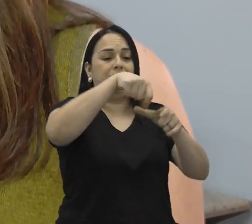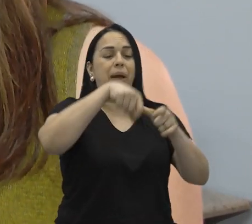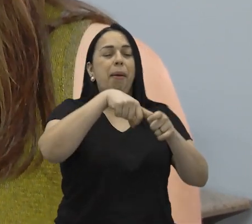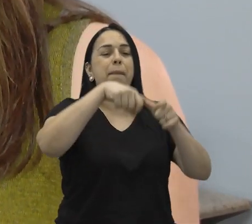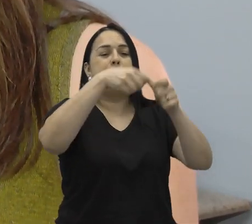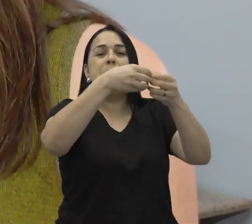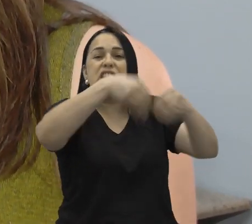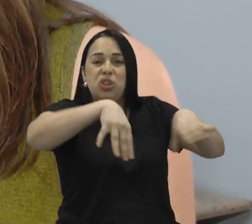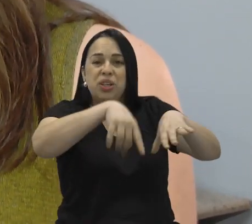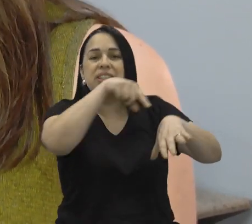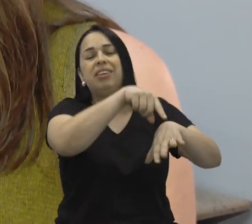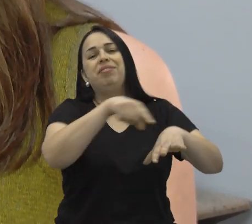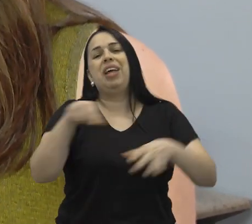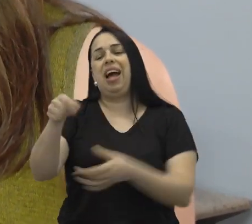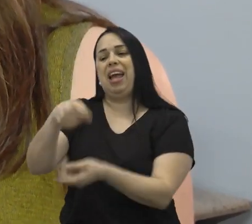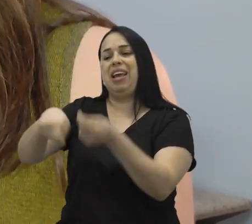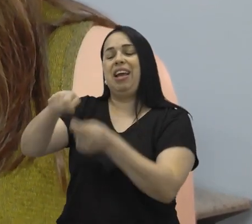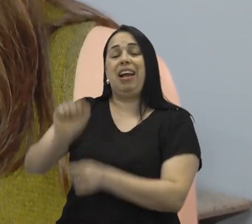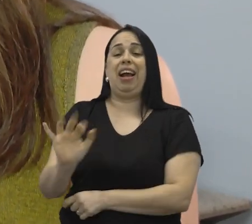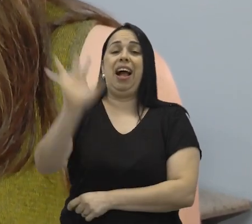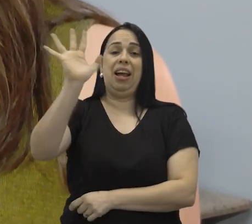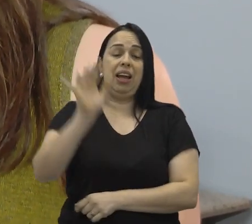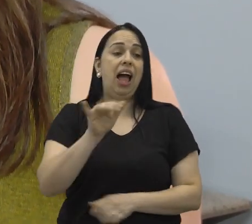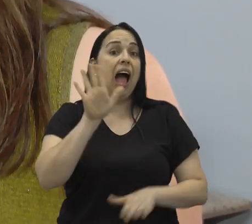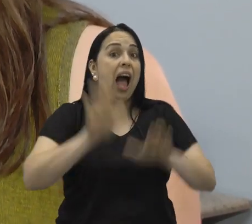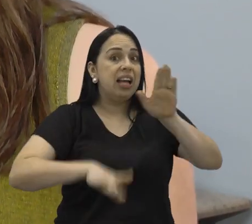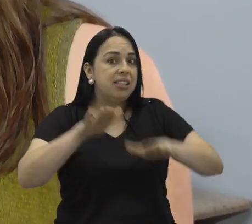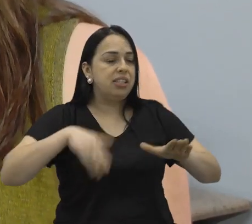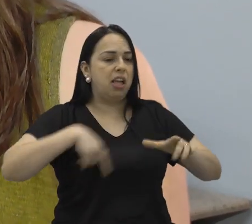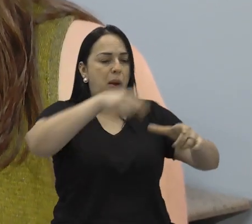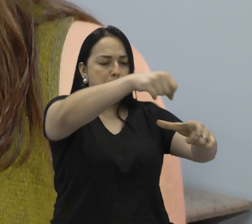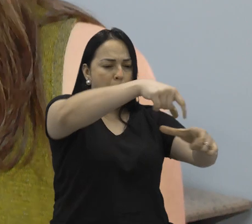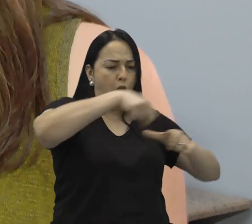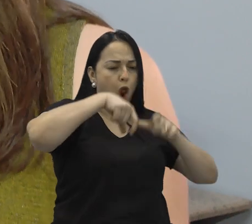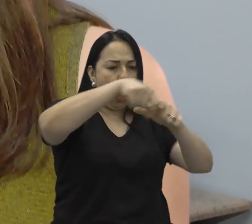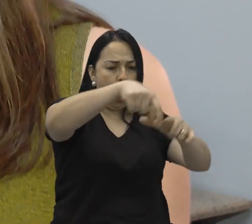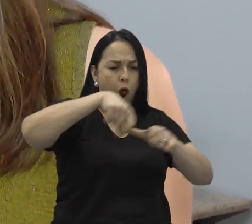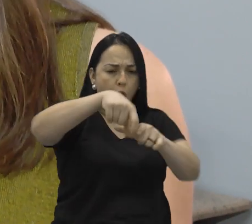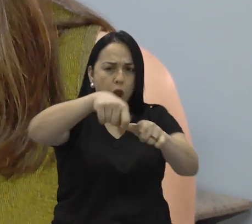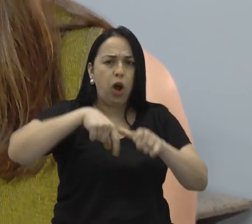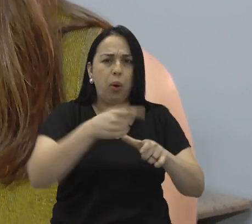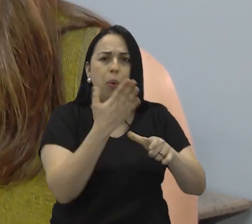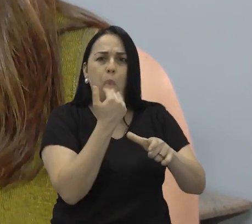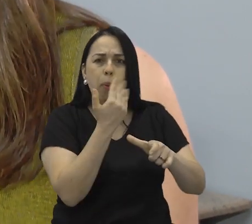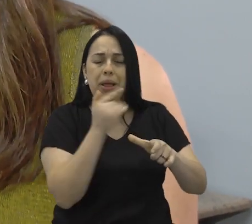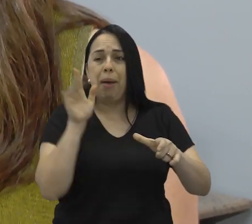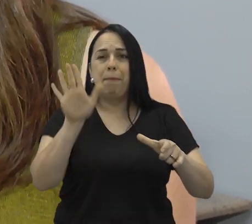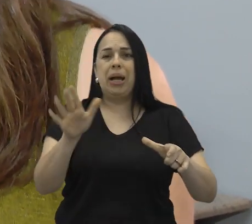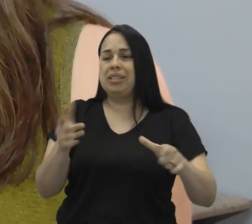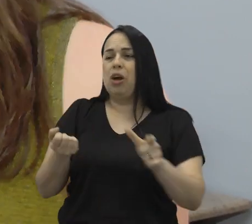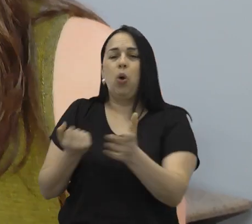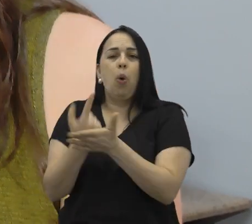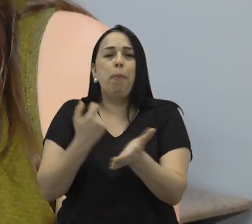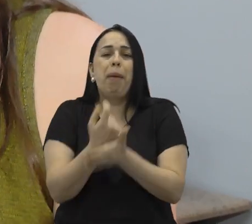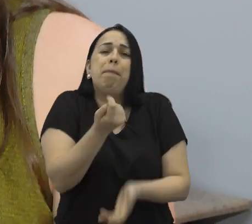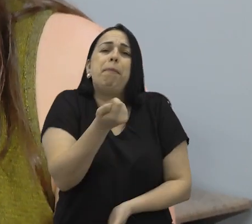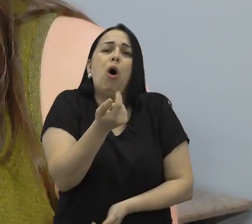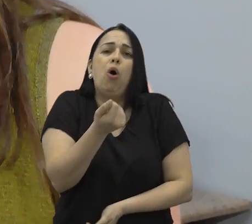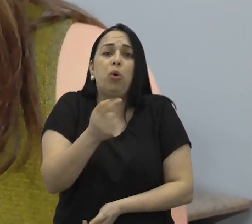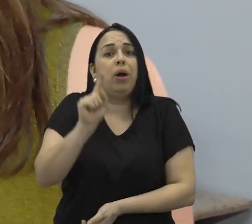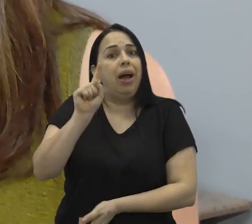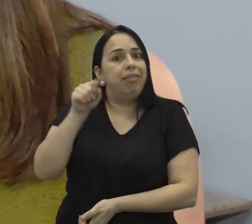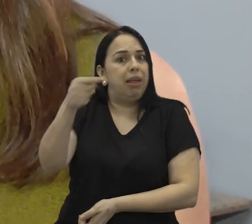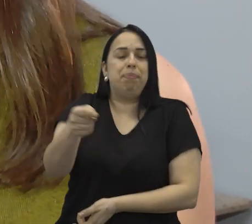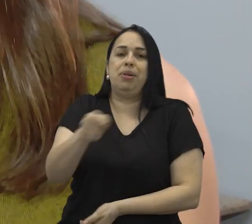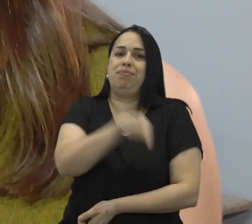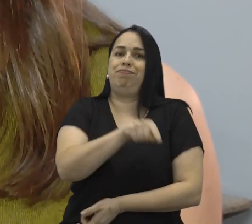que esse alimento chegaria para o consumidor final. Então, às vezes, a gente tem uma produção em grande escala, por exemplo, de um alimento que não tem tanta procura,